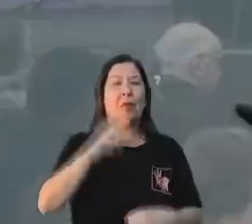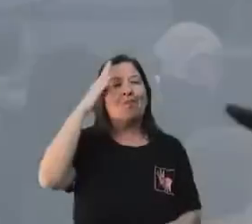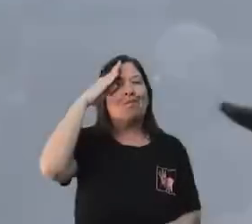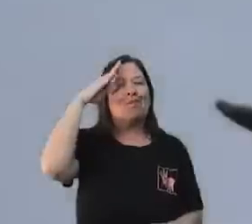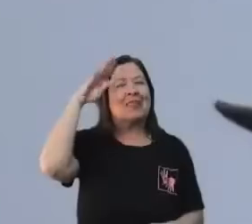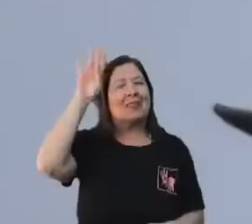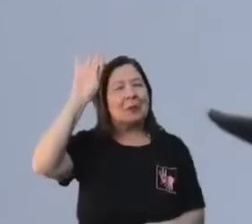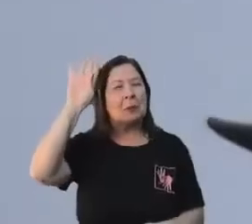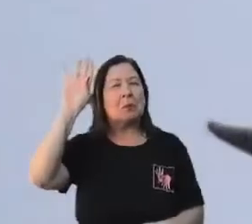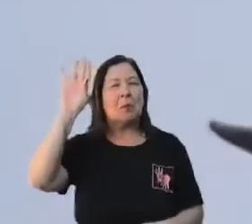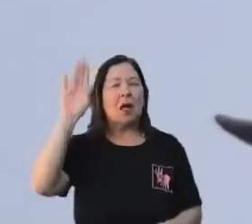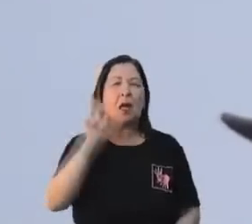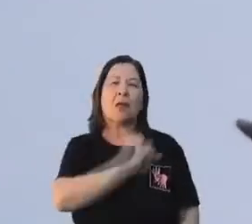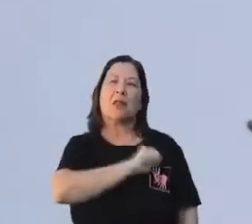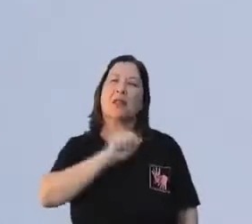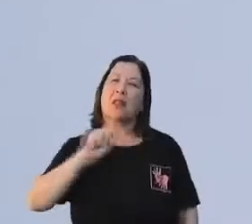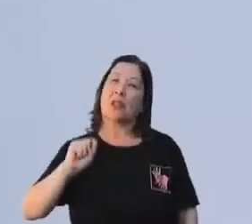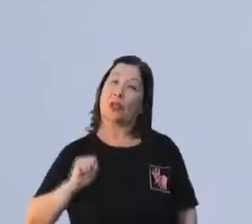os escribas